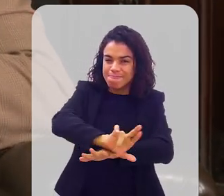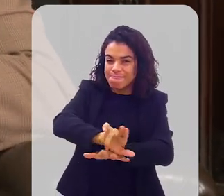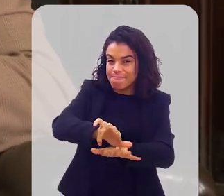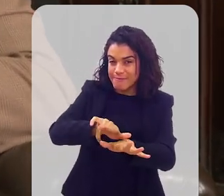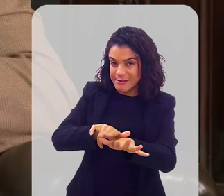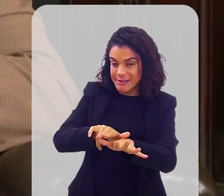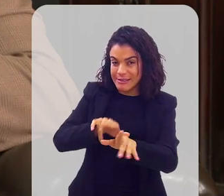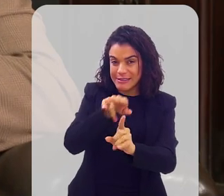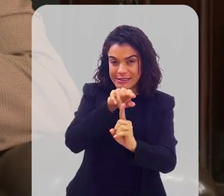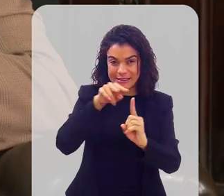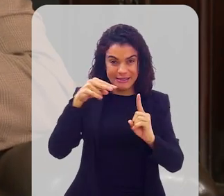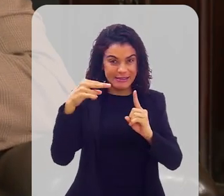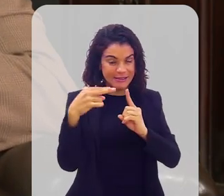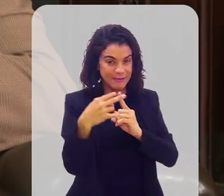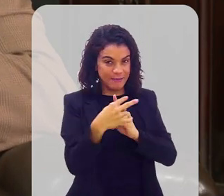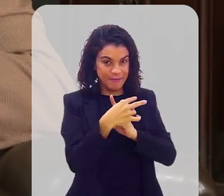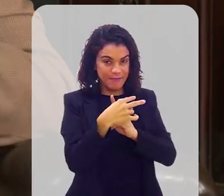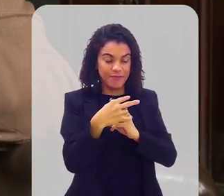Números 12,